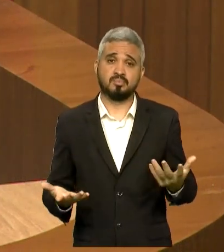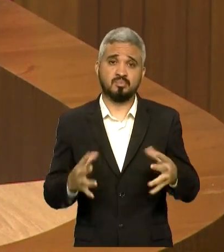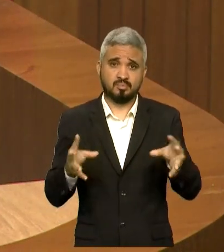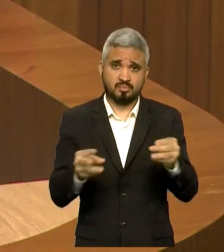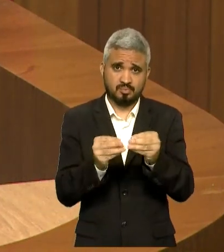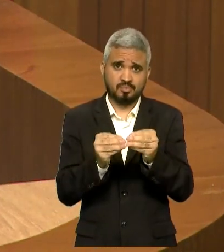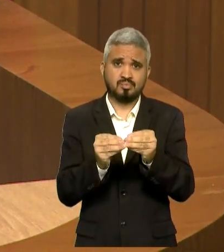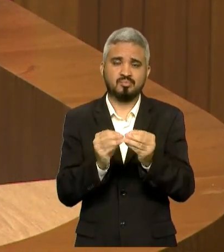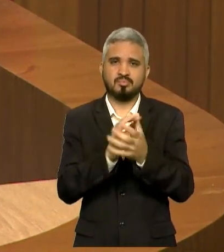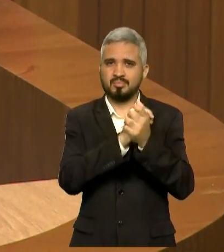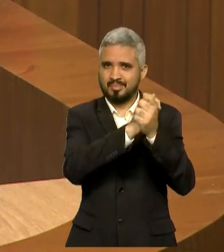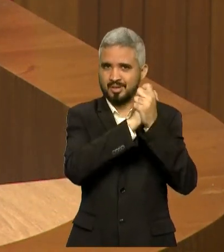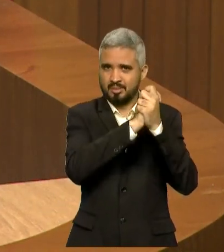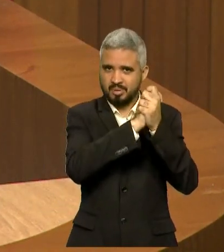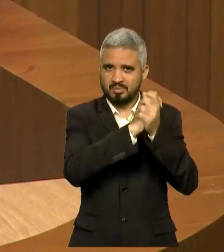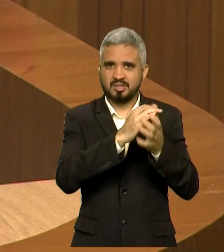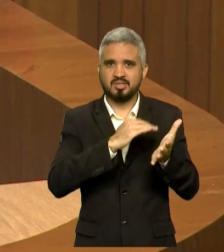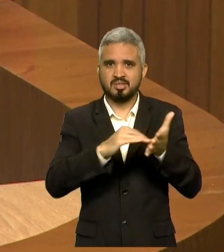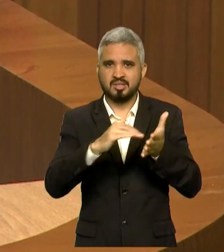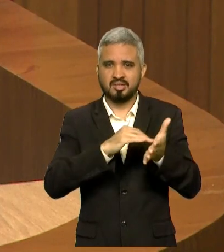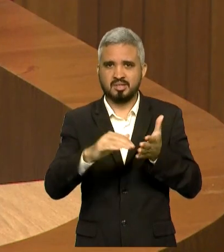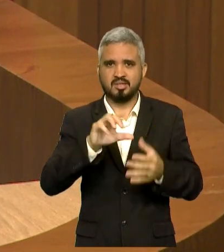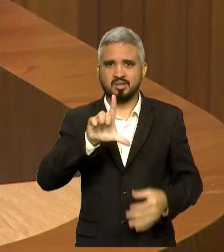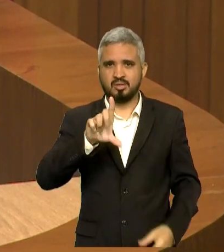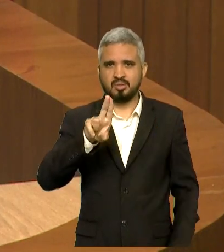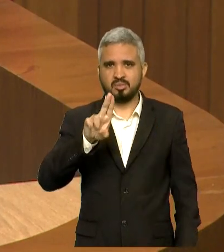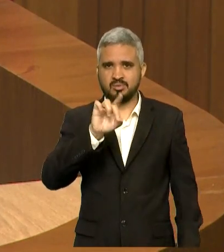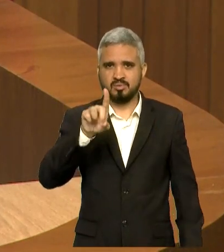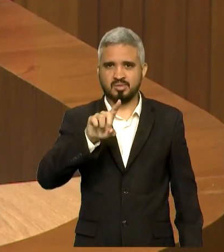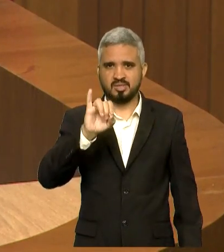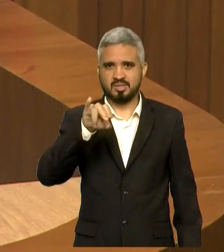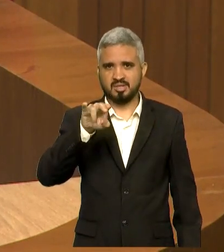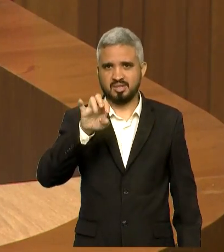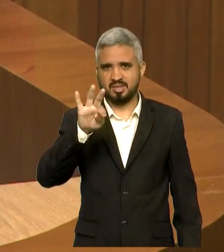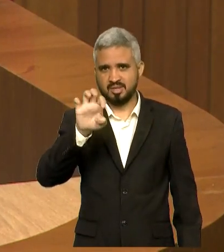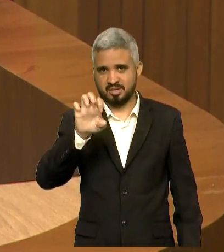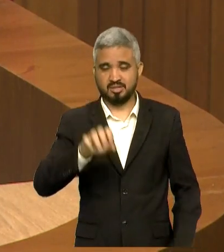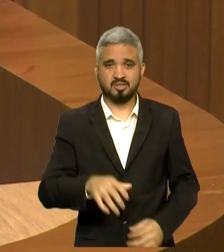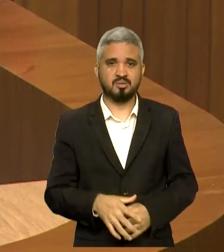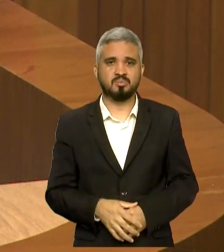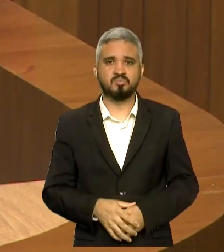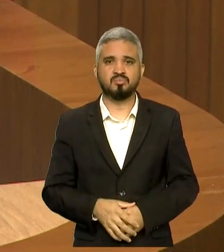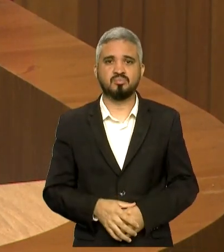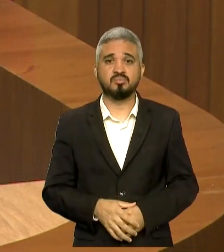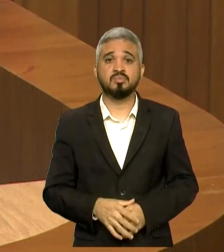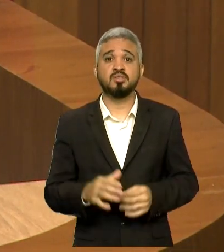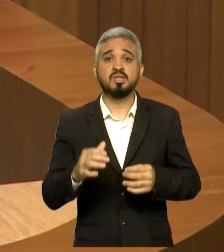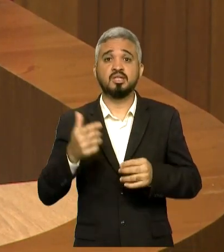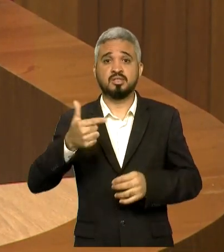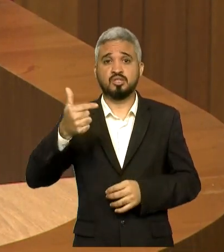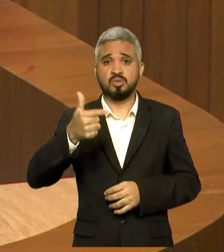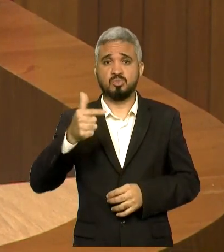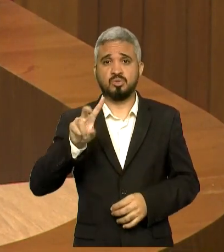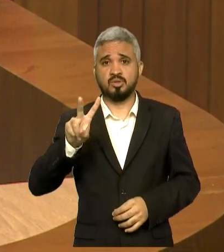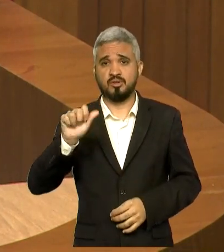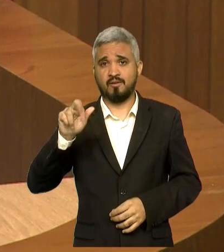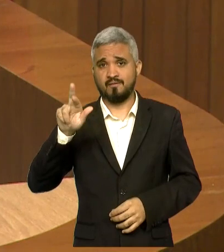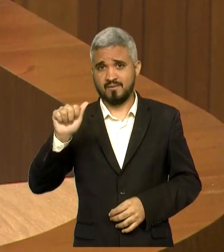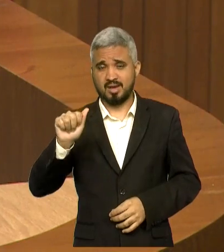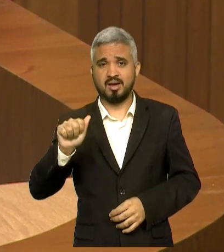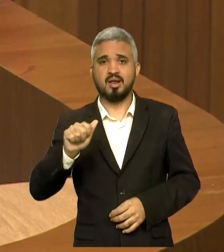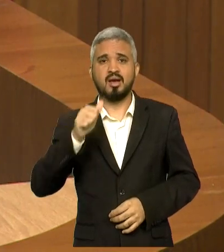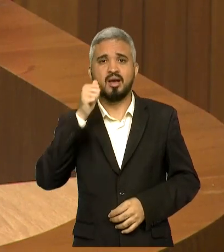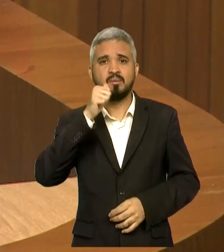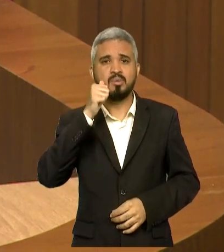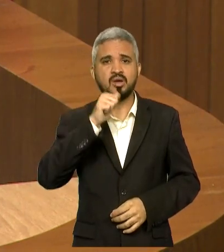secretária Lucinete Nogueira, do município de Grajaú, por ter tido essa iniciativa, a Justiça, a segunda vara da Justiça em Grajaú, doutora Nusa Maria,